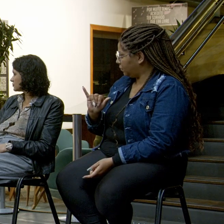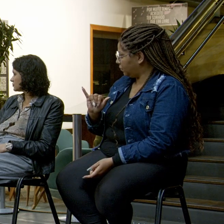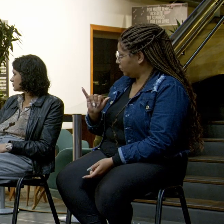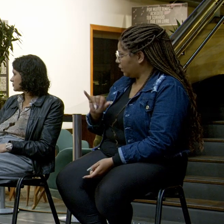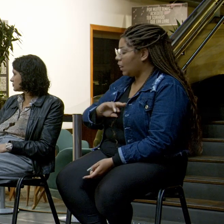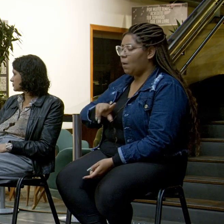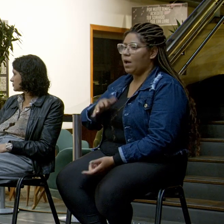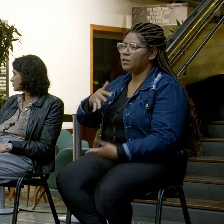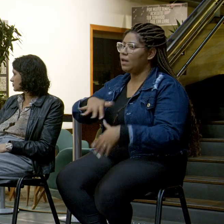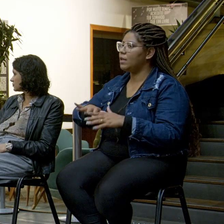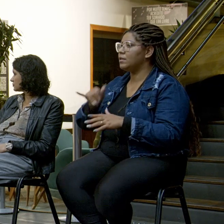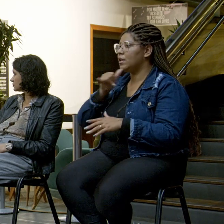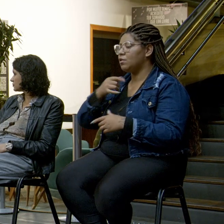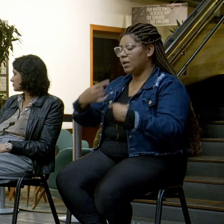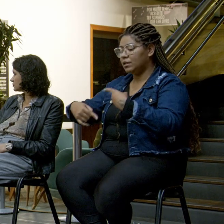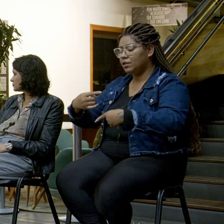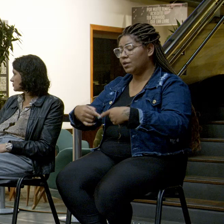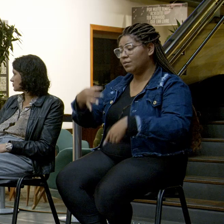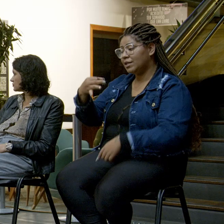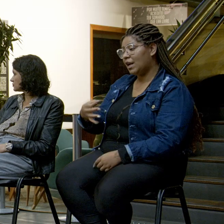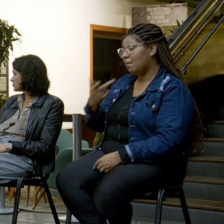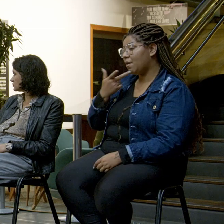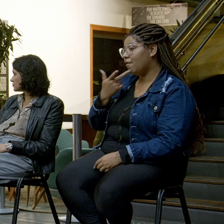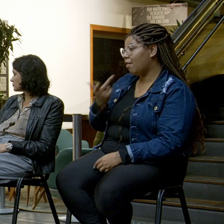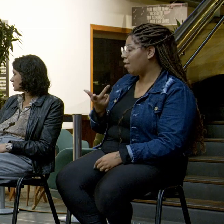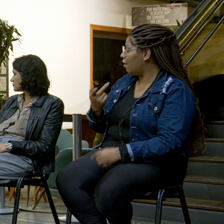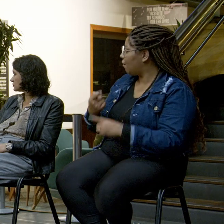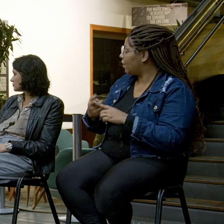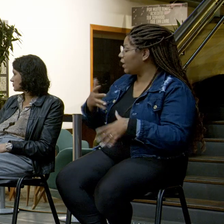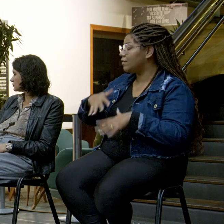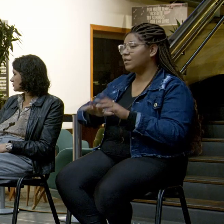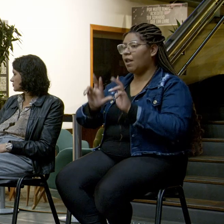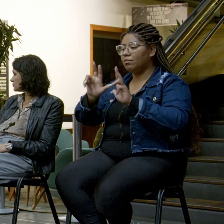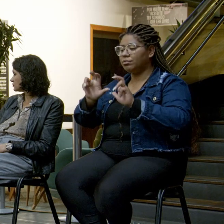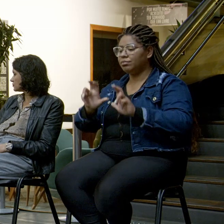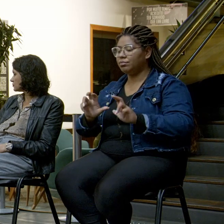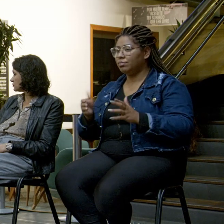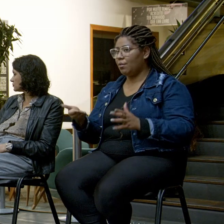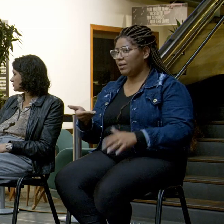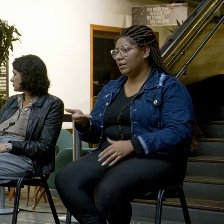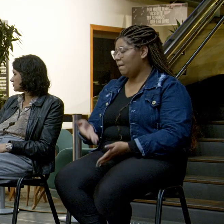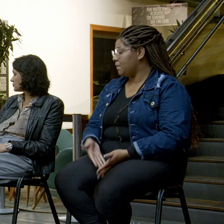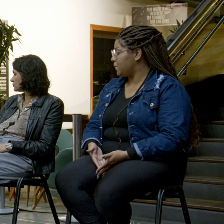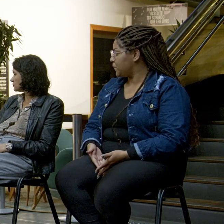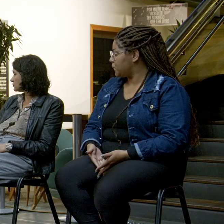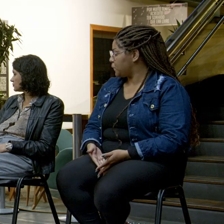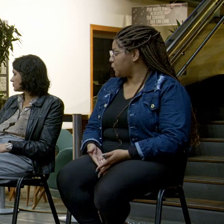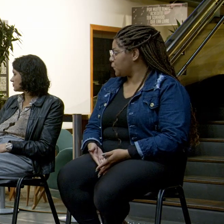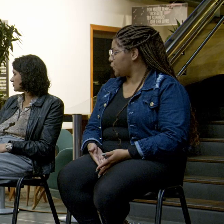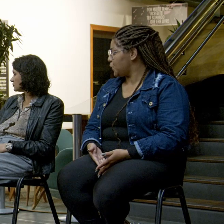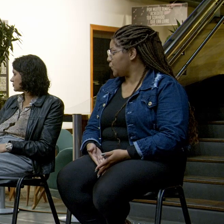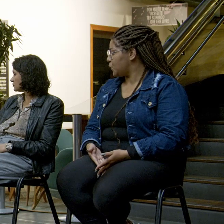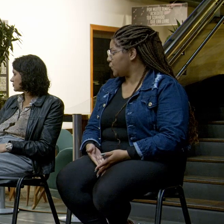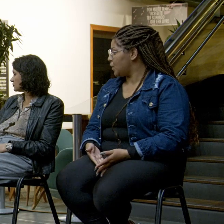Não é suficiente uma discussão letrada que apenas tematize essas questões. É preciso